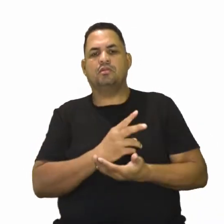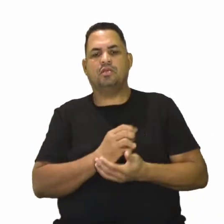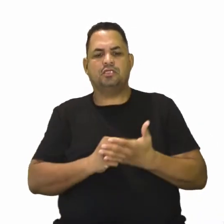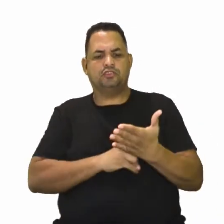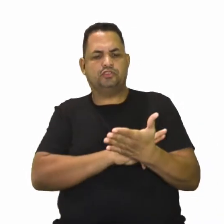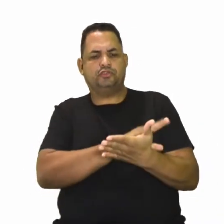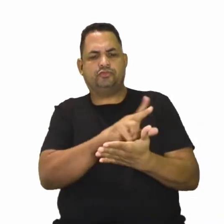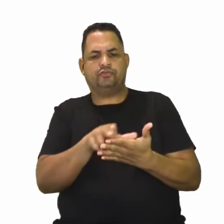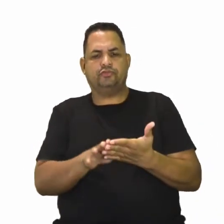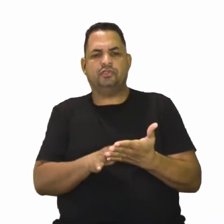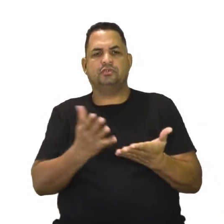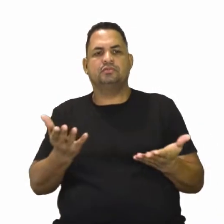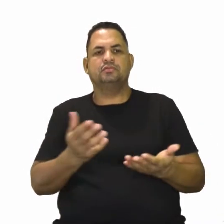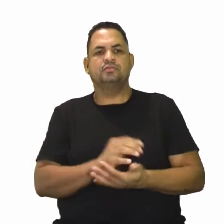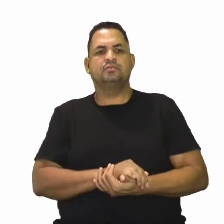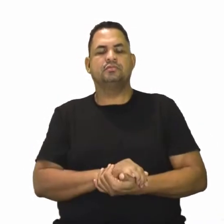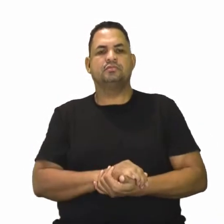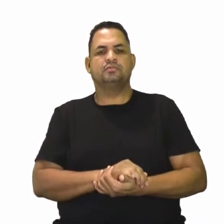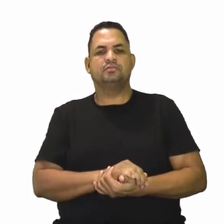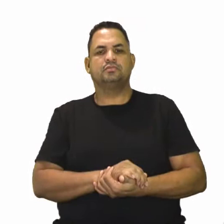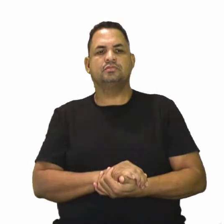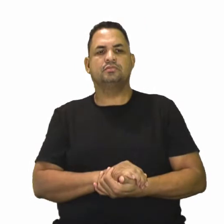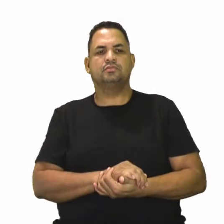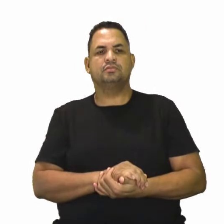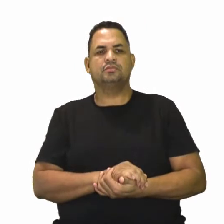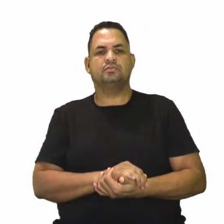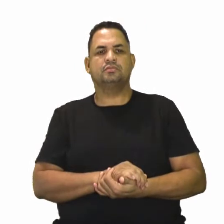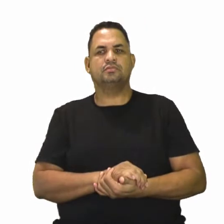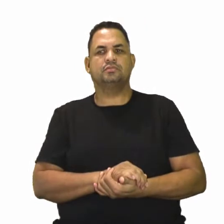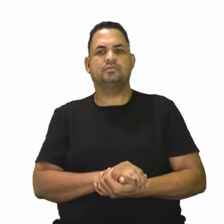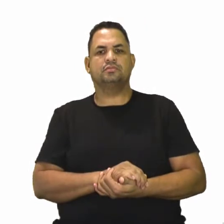certo? Na tela para vocês aí.